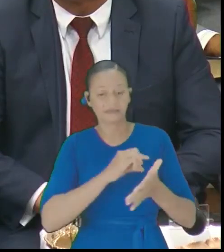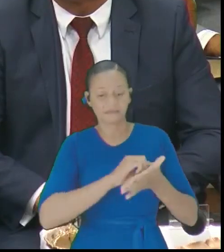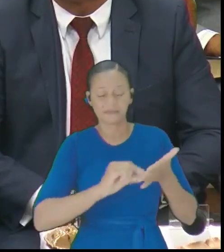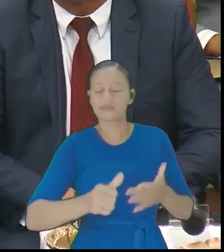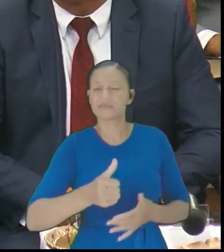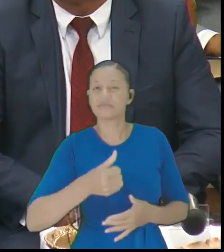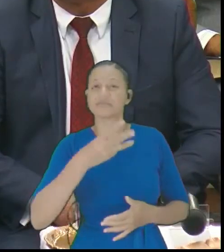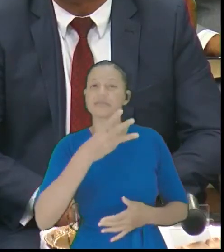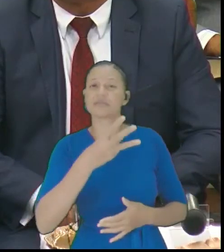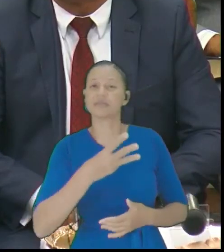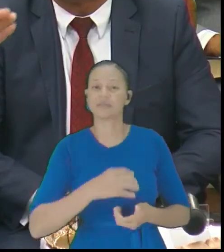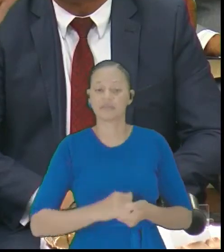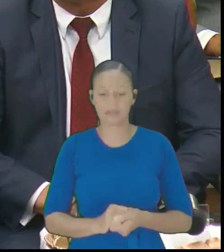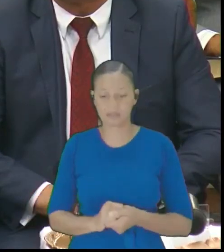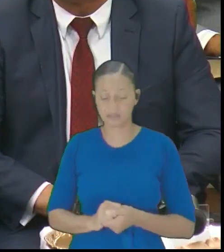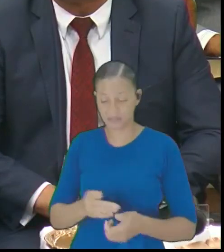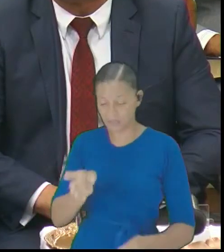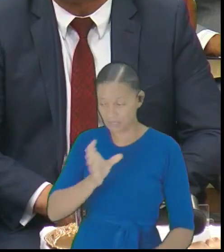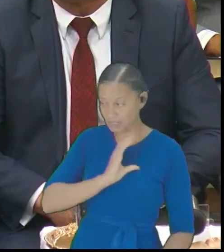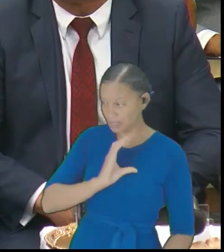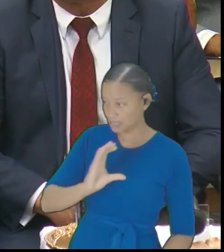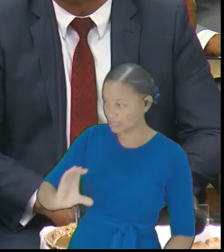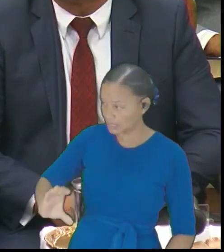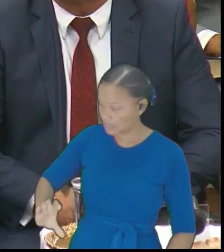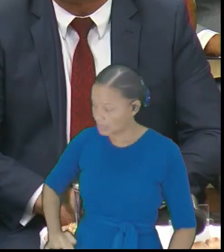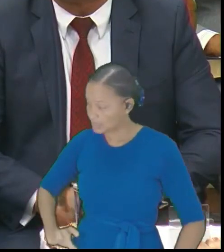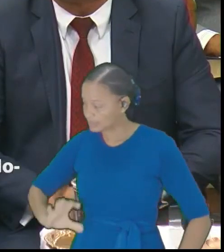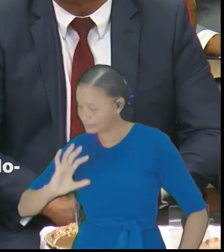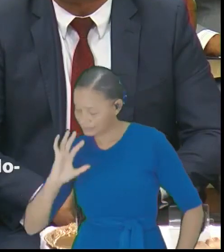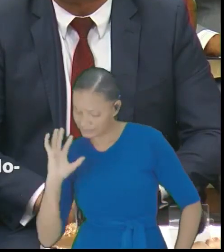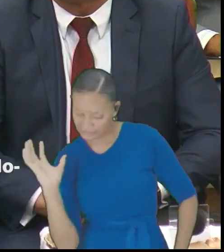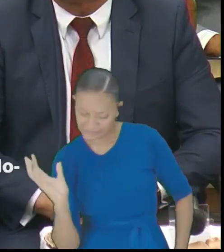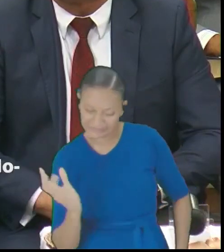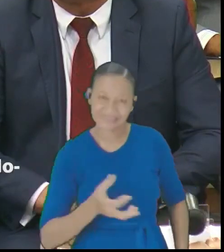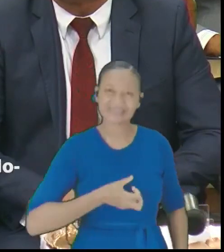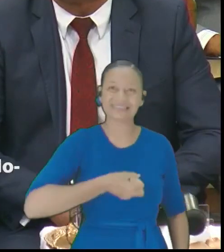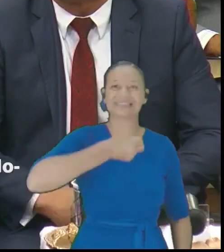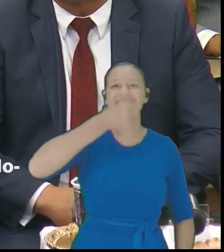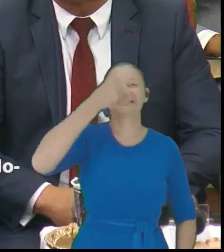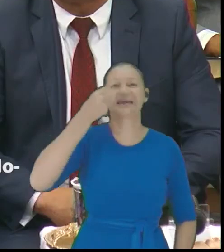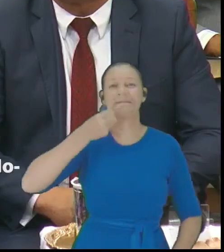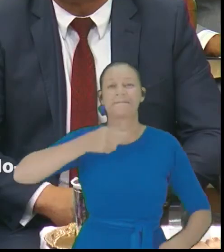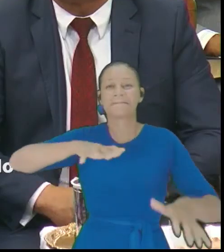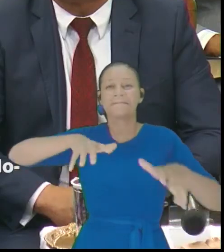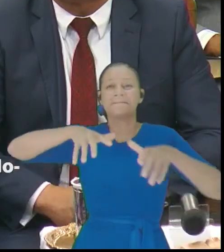13: Cristo nos resgatou da maldição